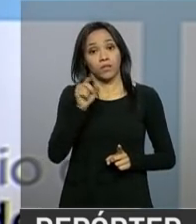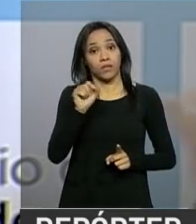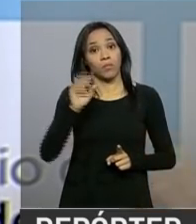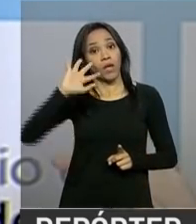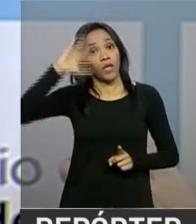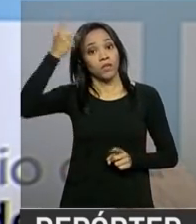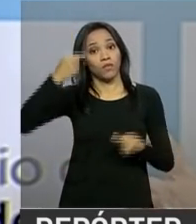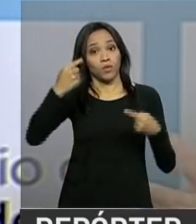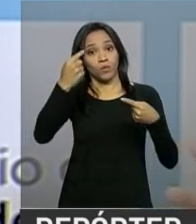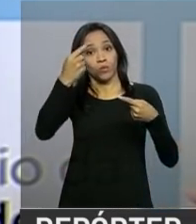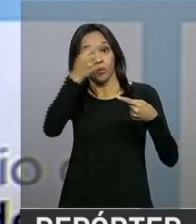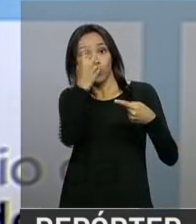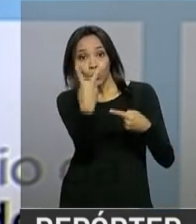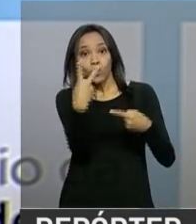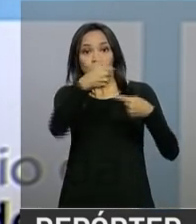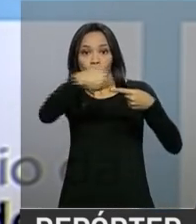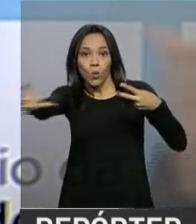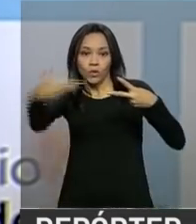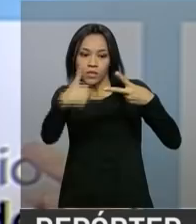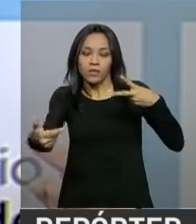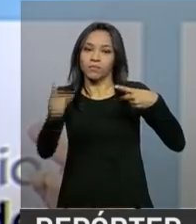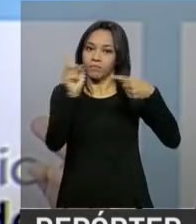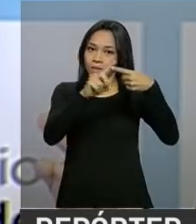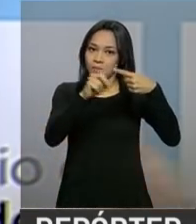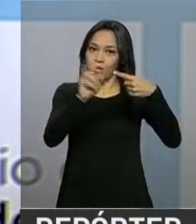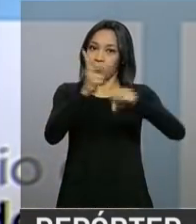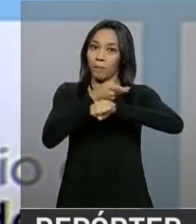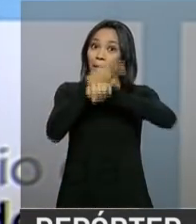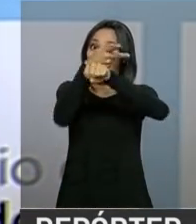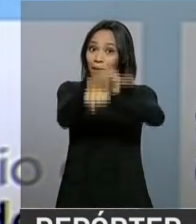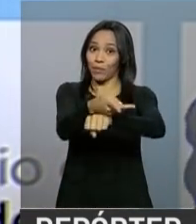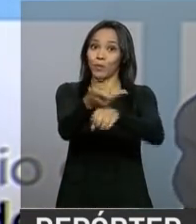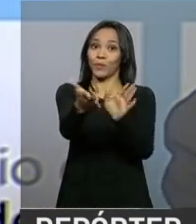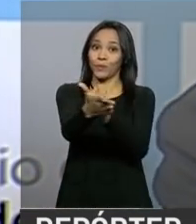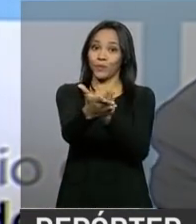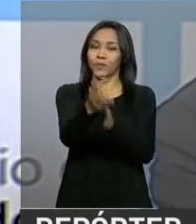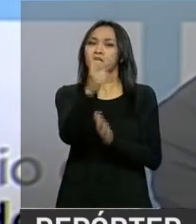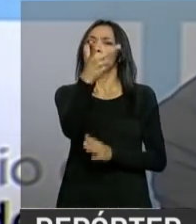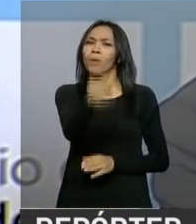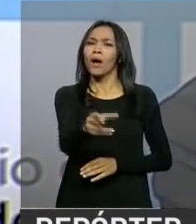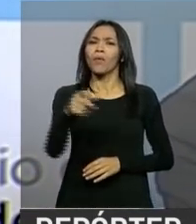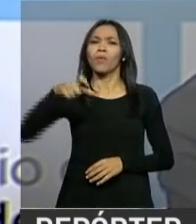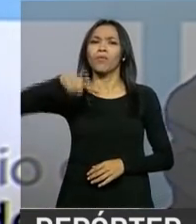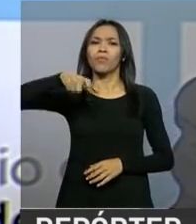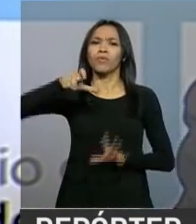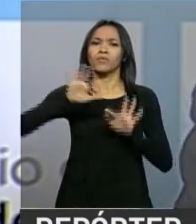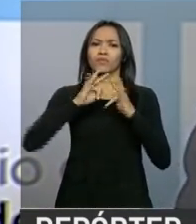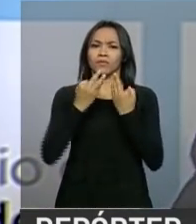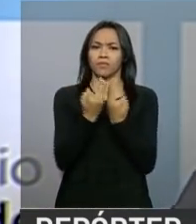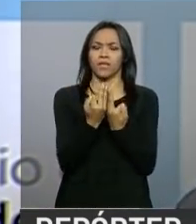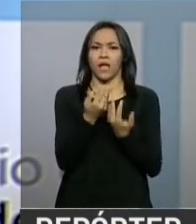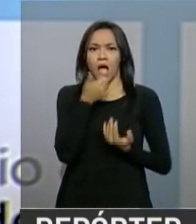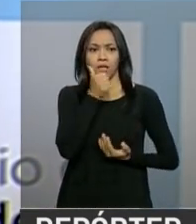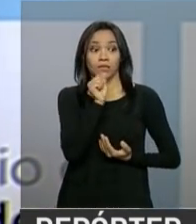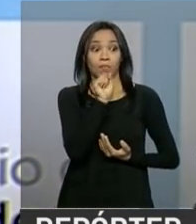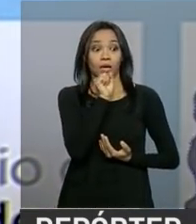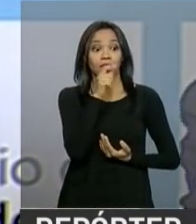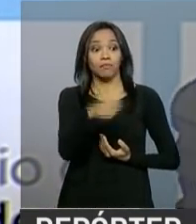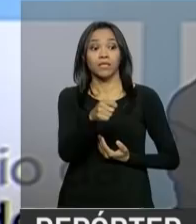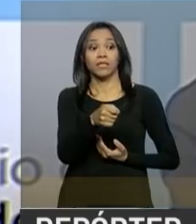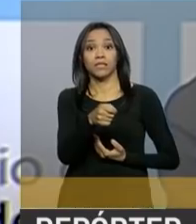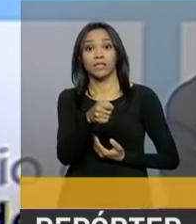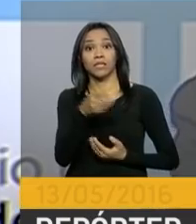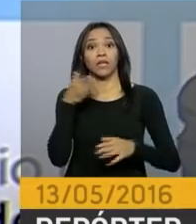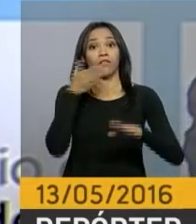que são a solução pro problema premiar que é no caso do bolsa à família né as mães têm que frequentar o